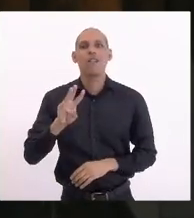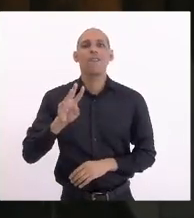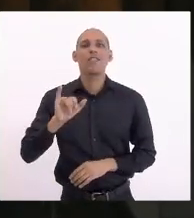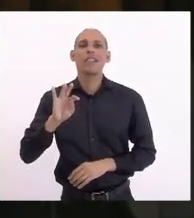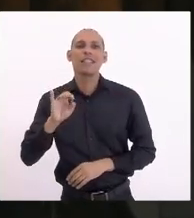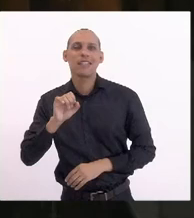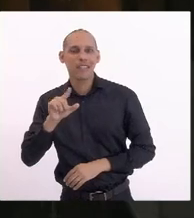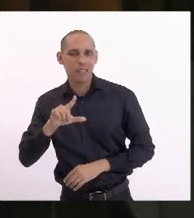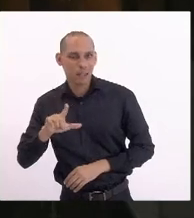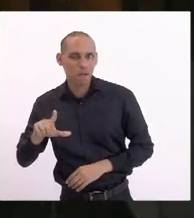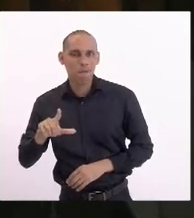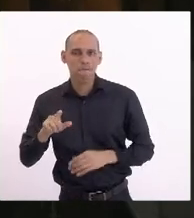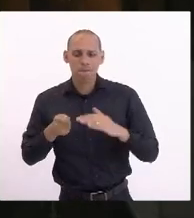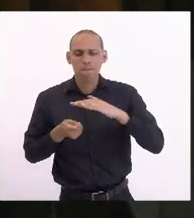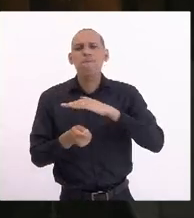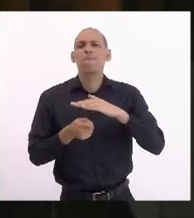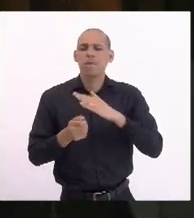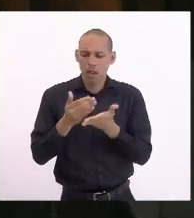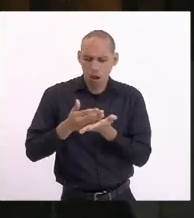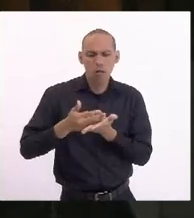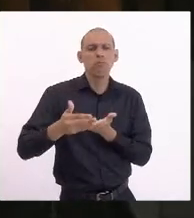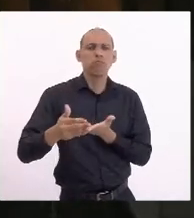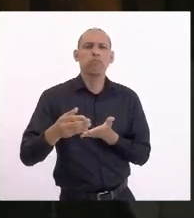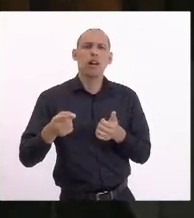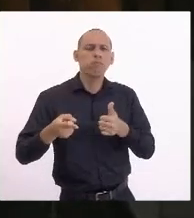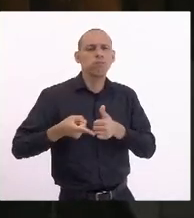passaria a investir. Se não investisse,